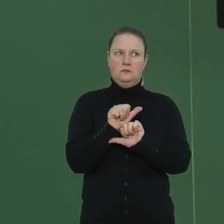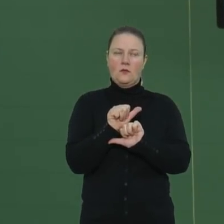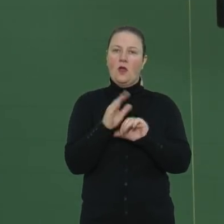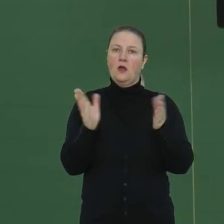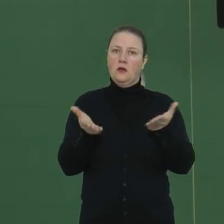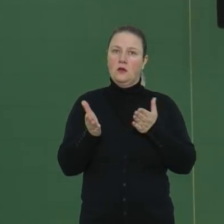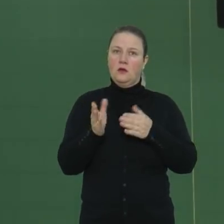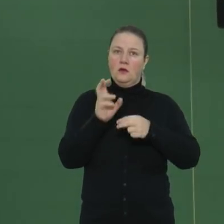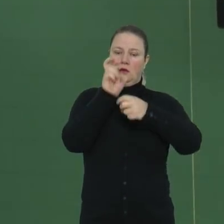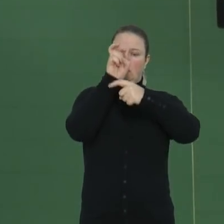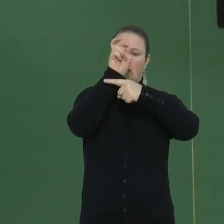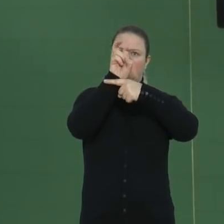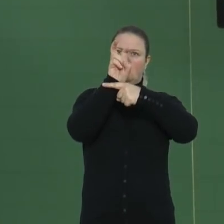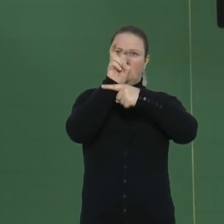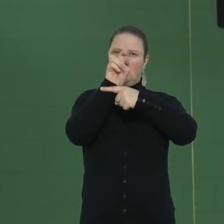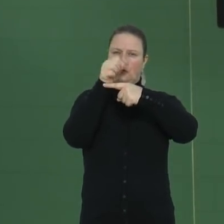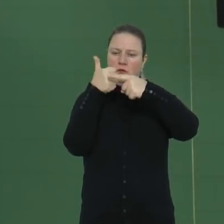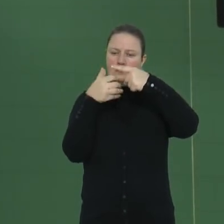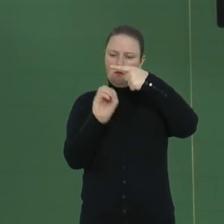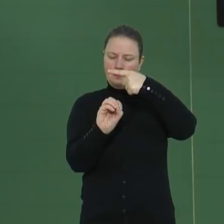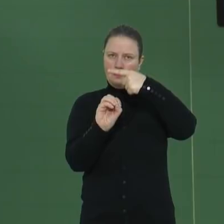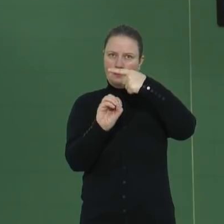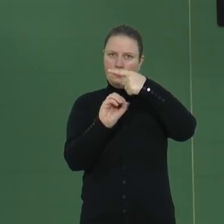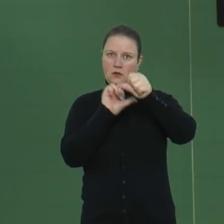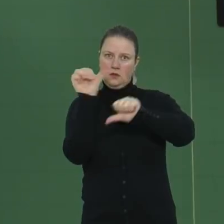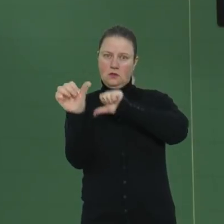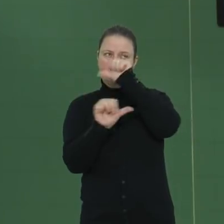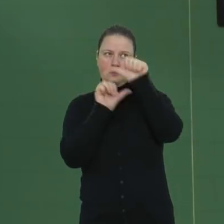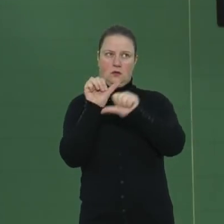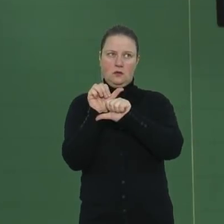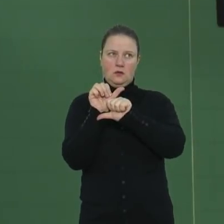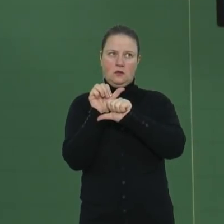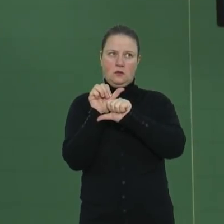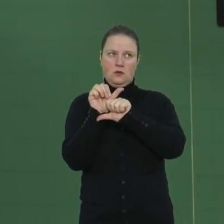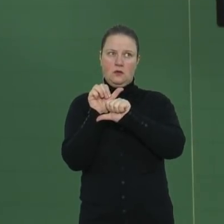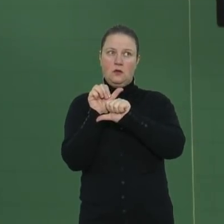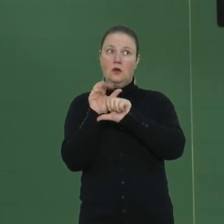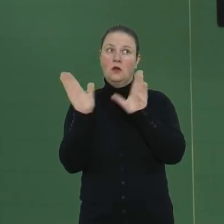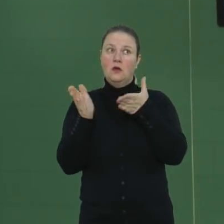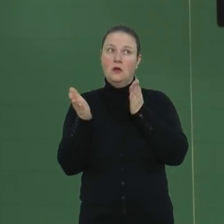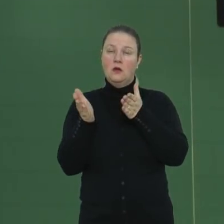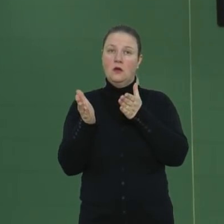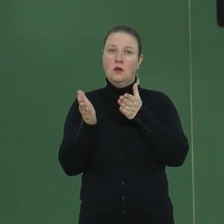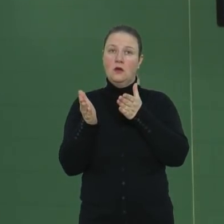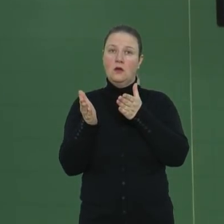número decimal, olha aqui um zero. Uma casa que a vírgula caminha, né, para a minha esquerda.